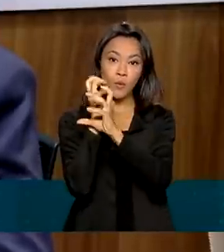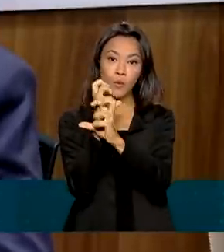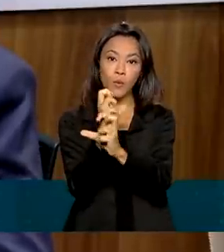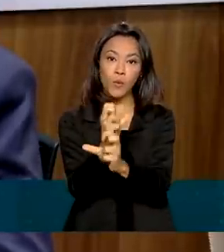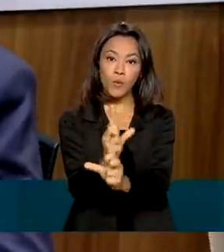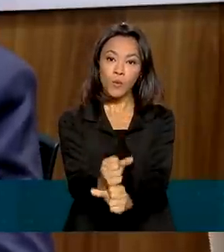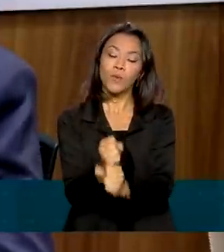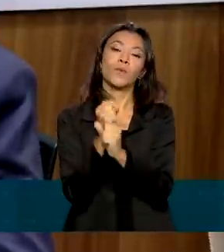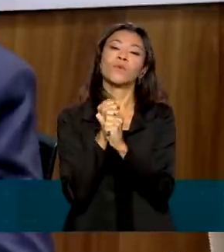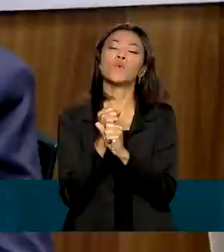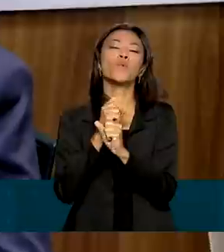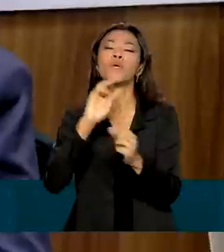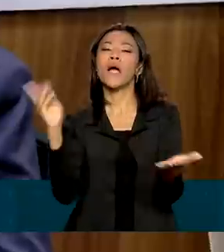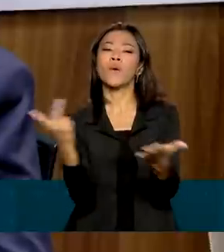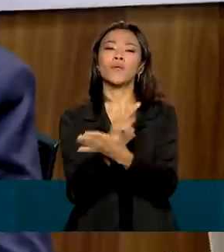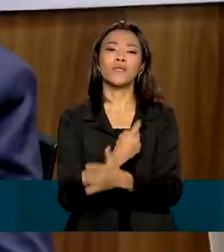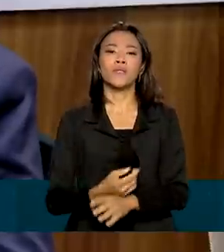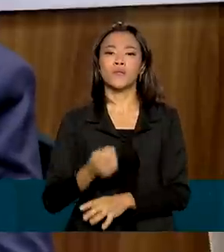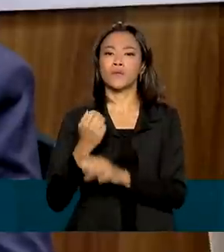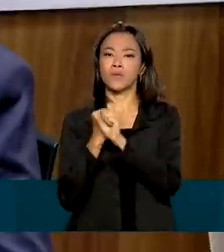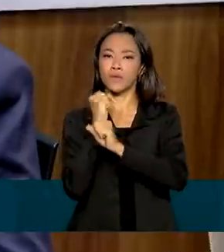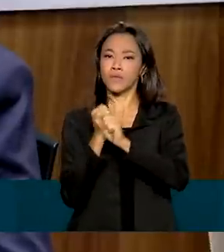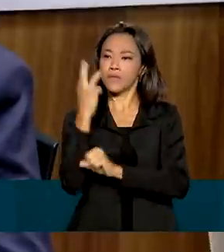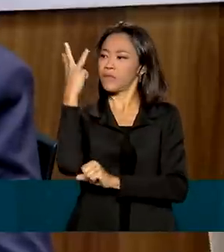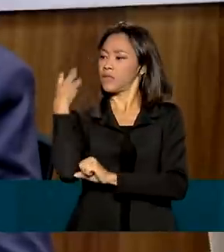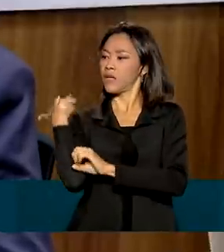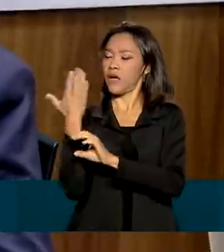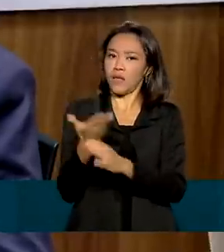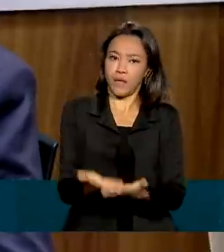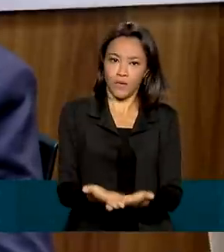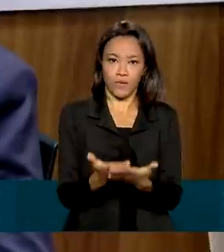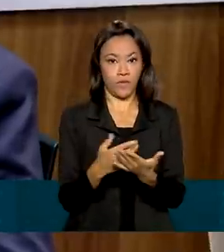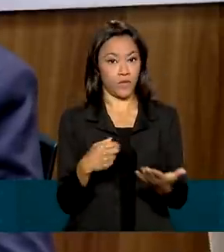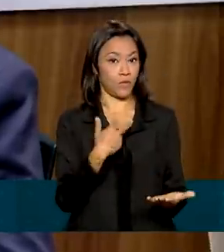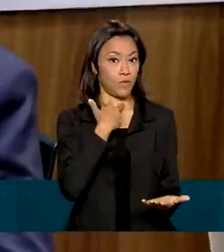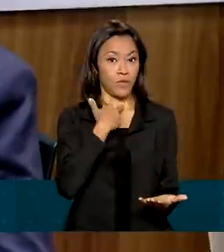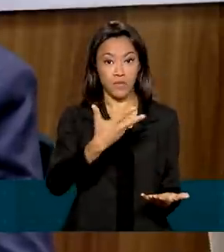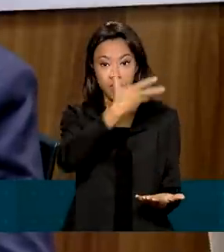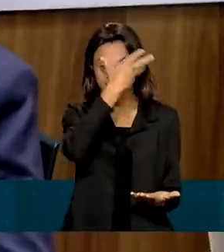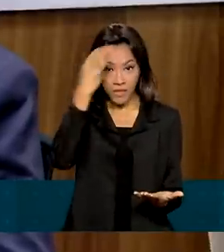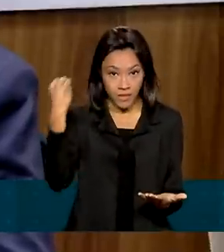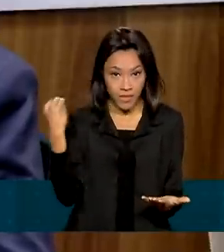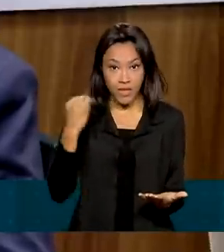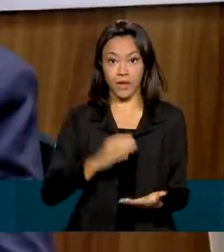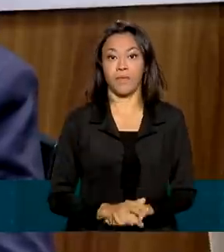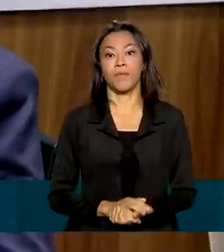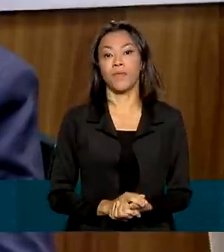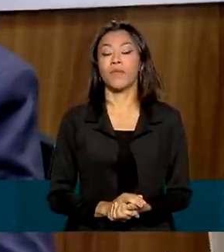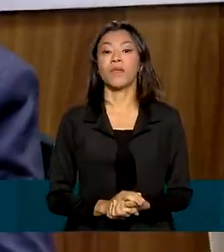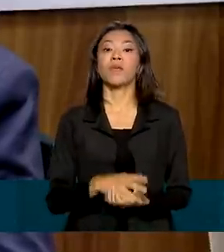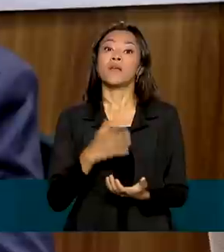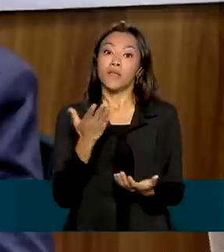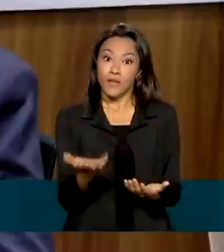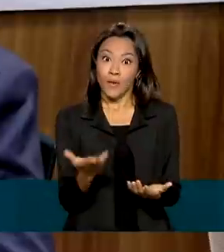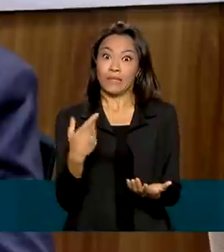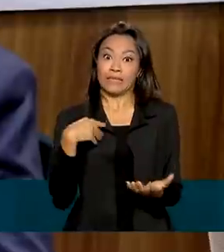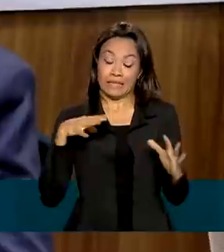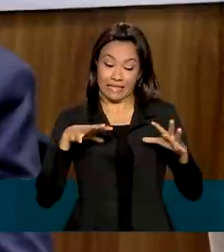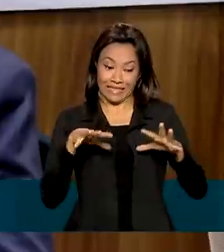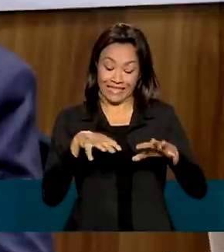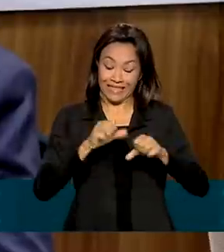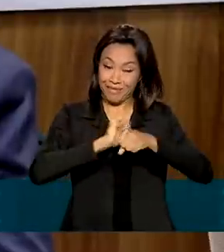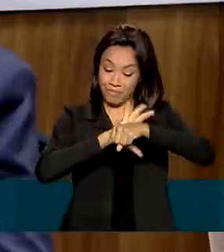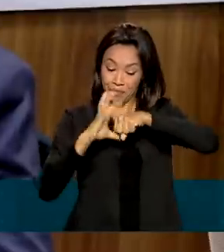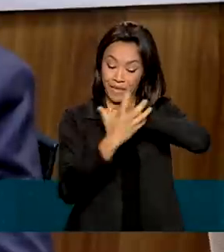aconteceu nos últimos nos últimos três anos faz quantas não podemos esquecer desse três anos dois embaixo de pandemia